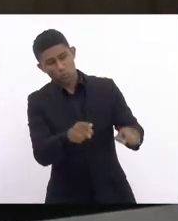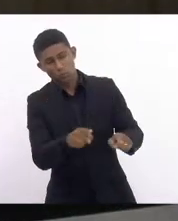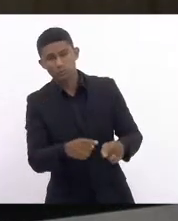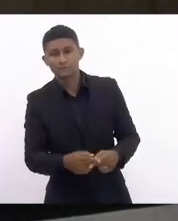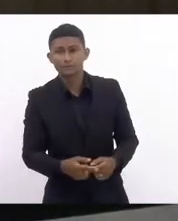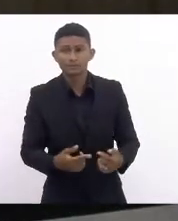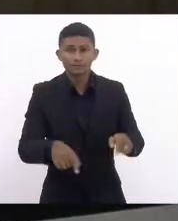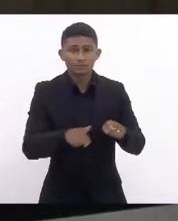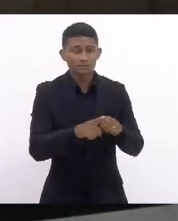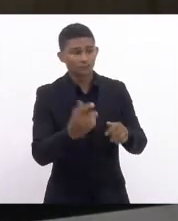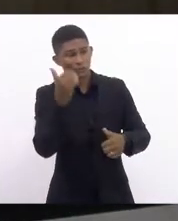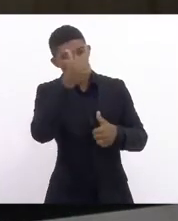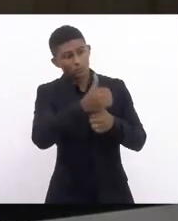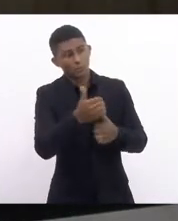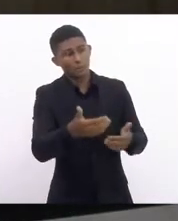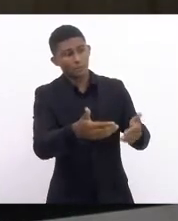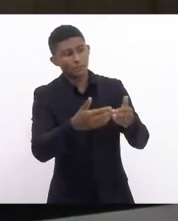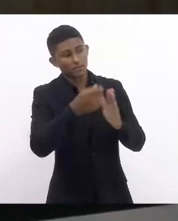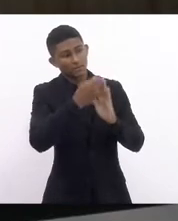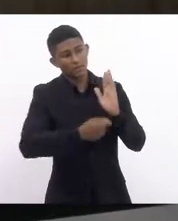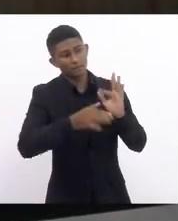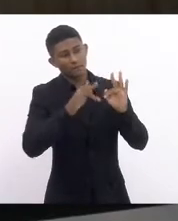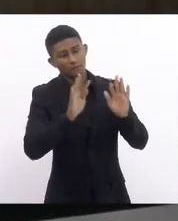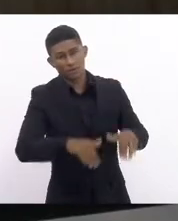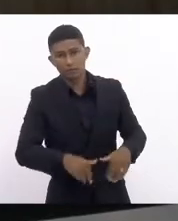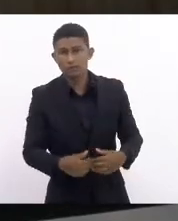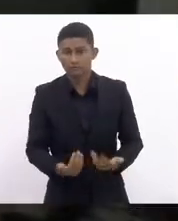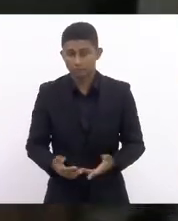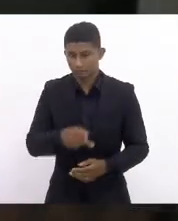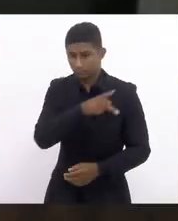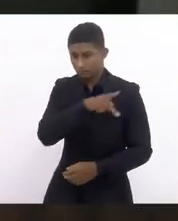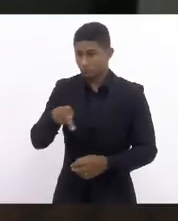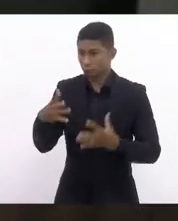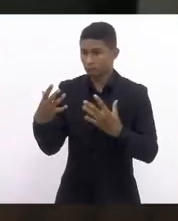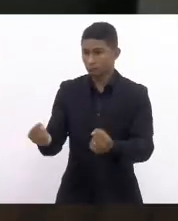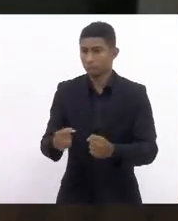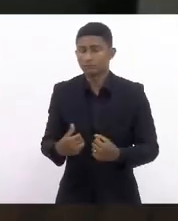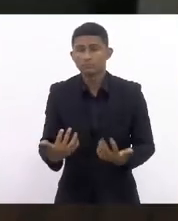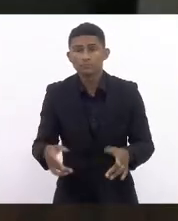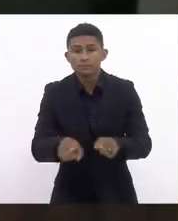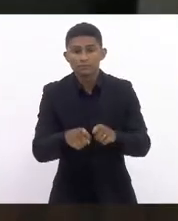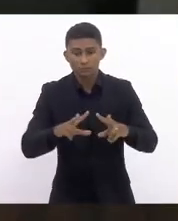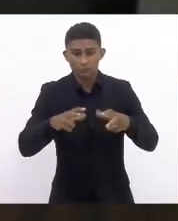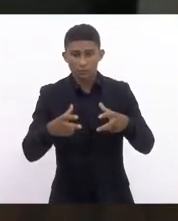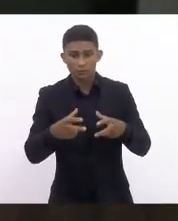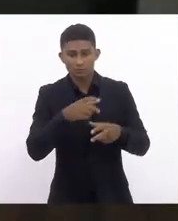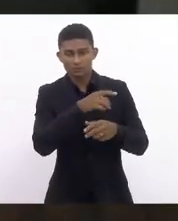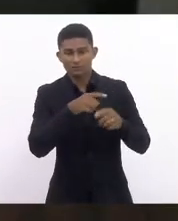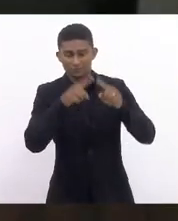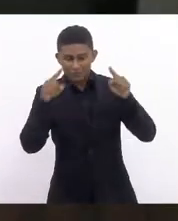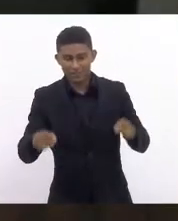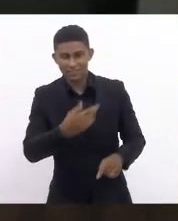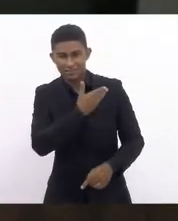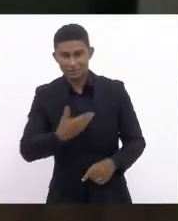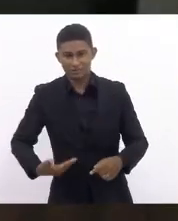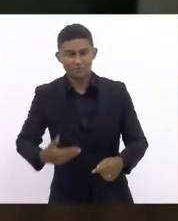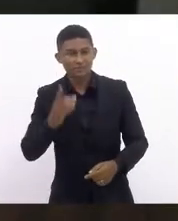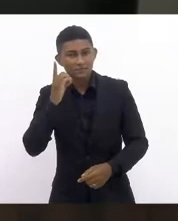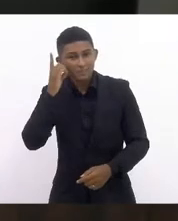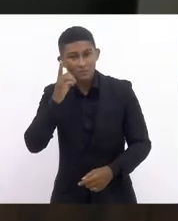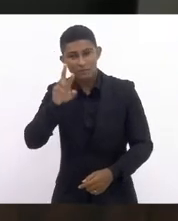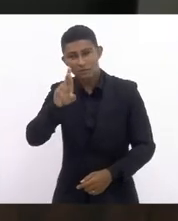por substitutivo, pedindo forma final de redação. Que a presidência defere. Pela Comissão de Servidores Públicos, deputado Rodrigo